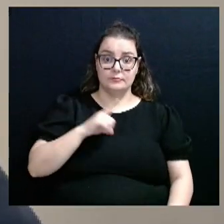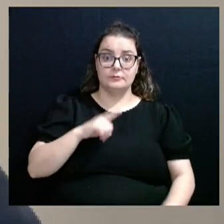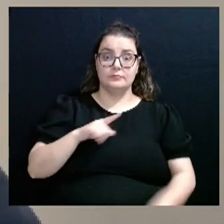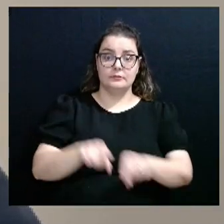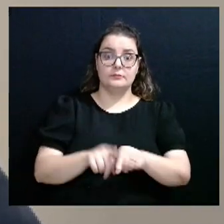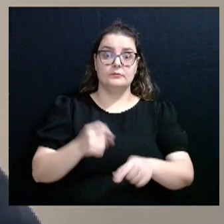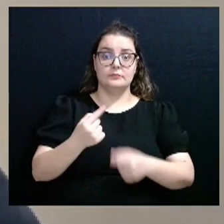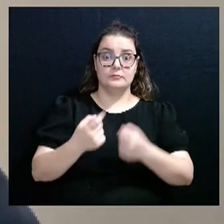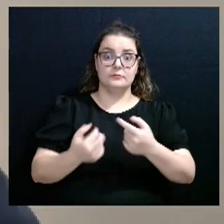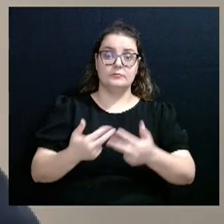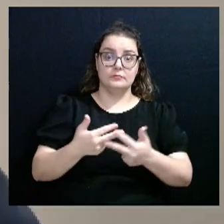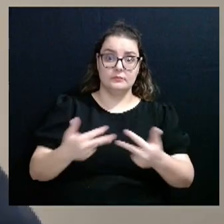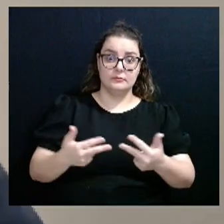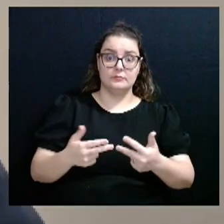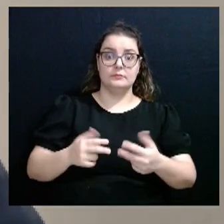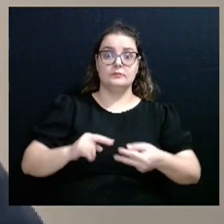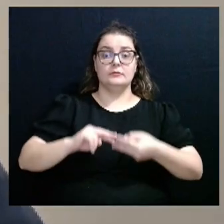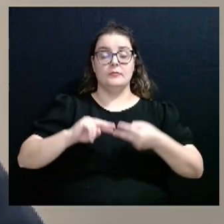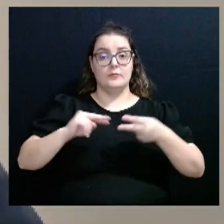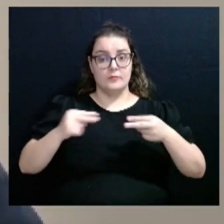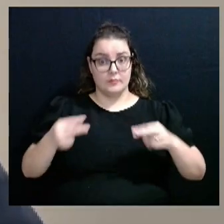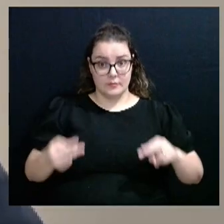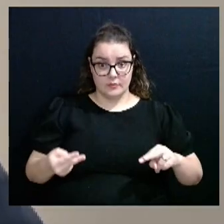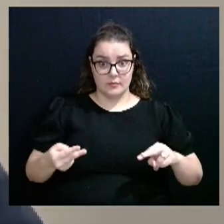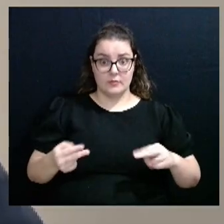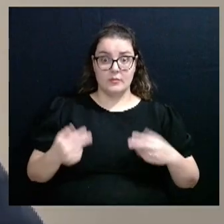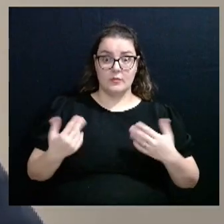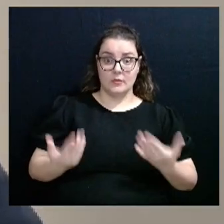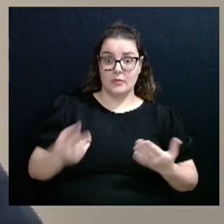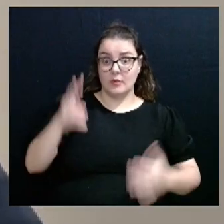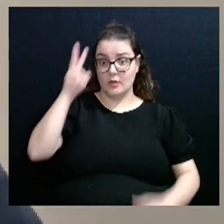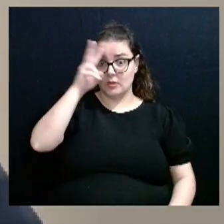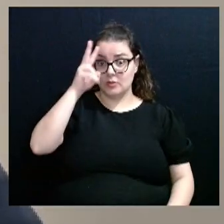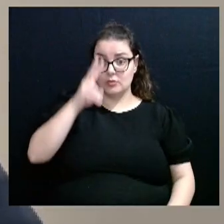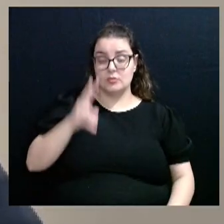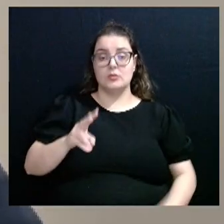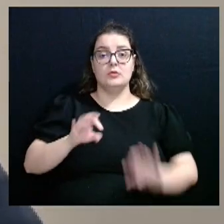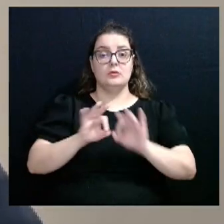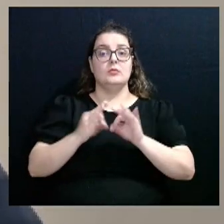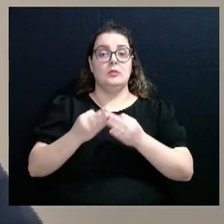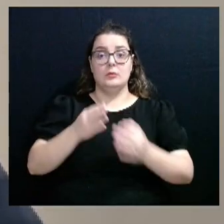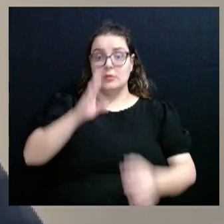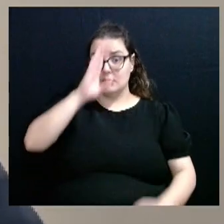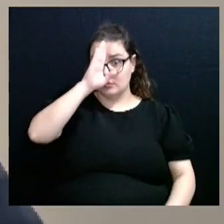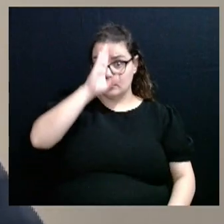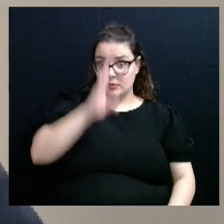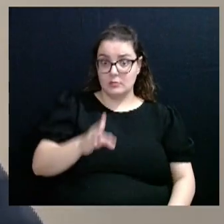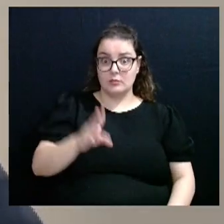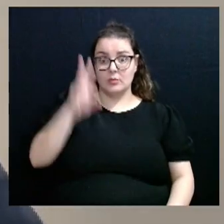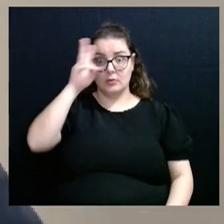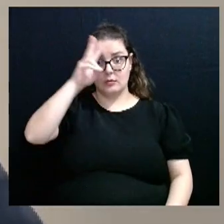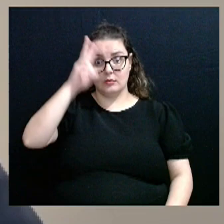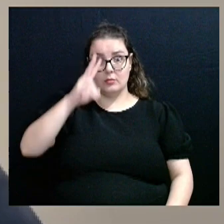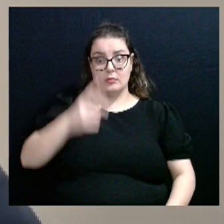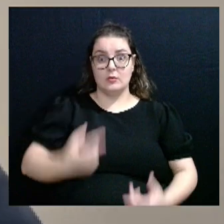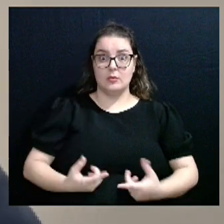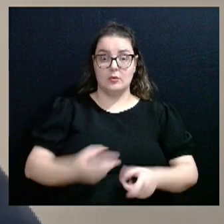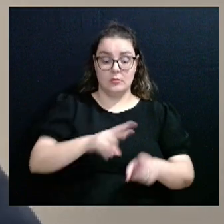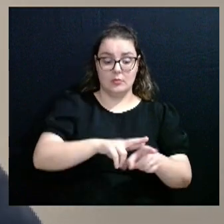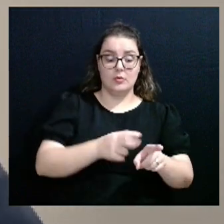ordem genética. Então, o histórico familiar, principalmente o histórico de câncer de próstata, é muito